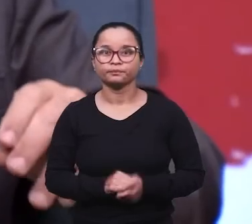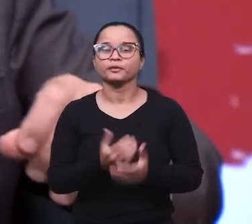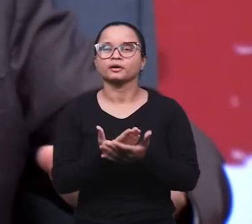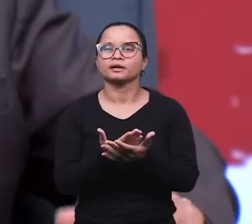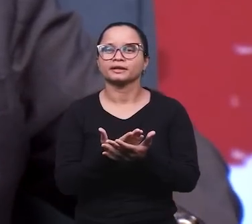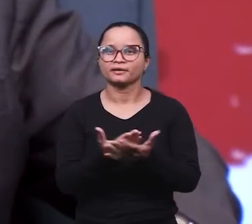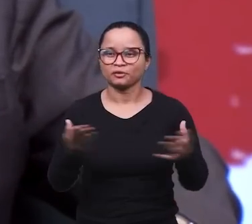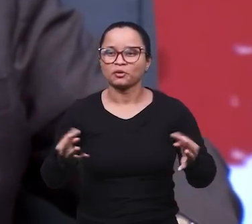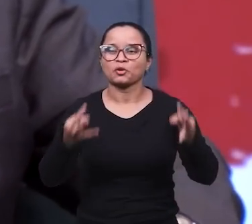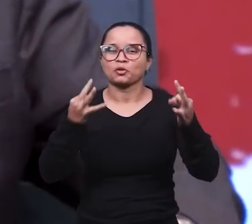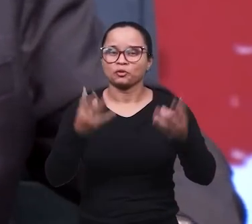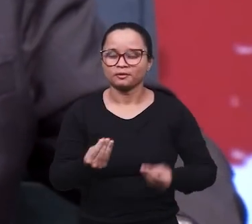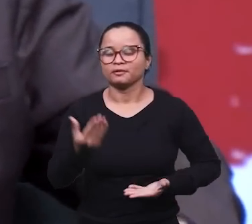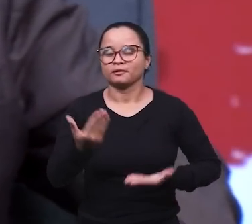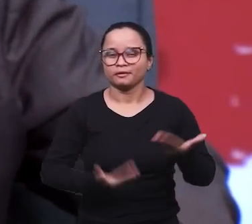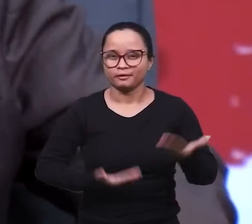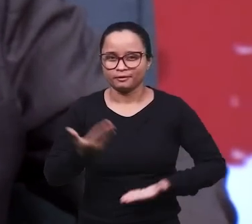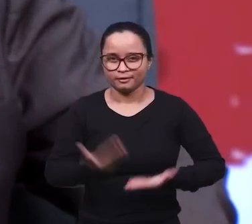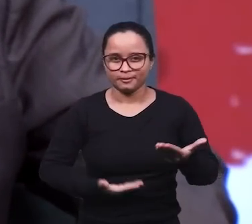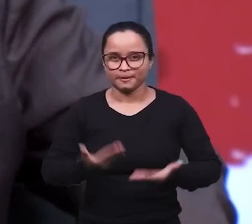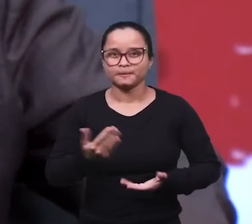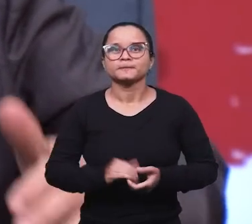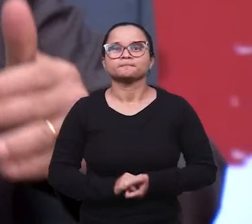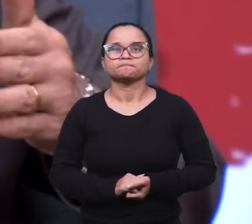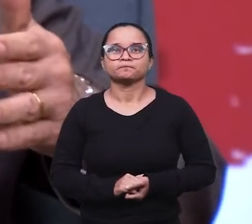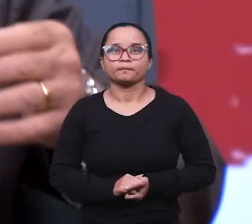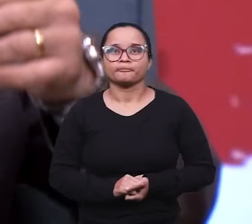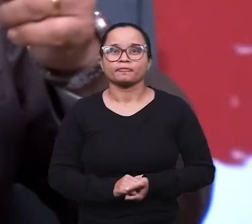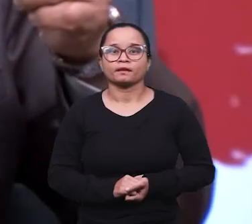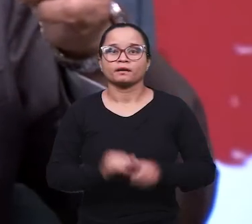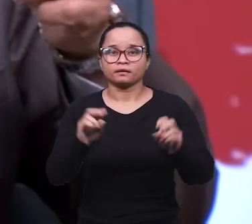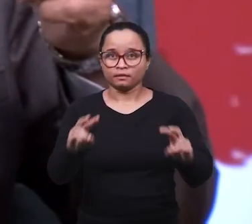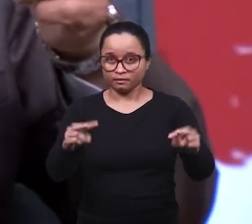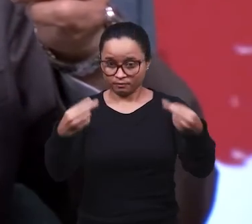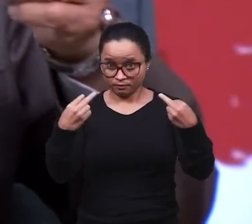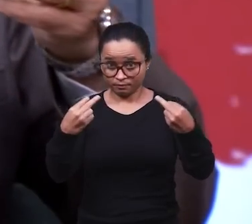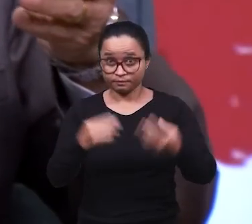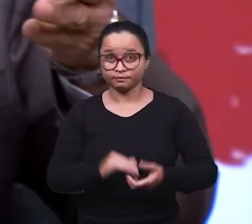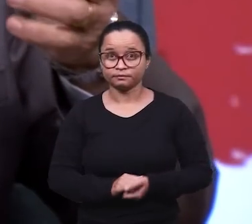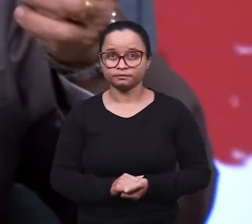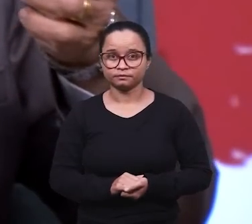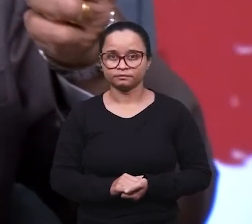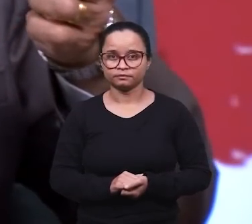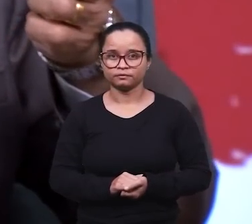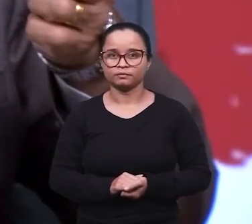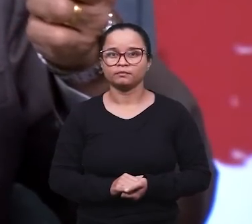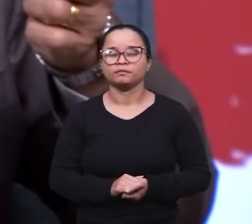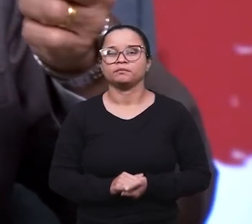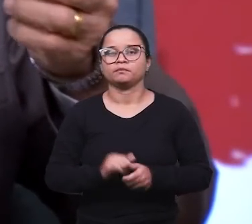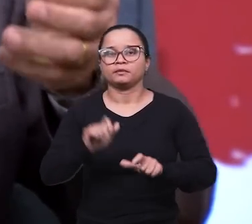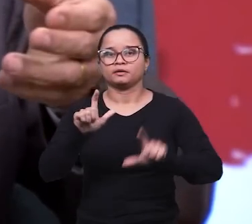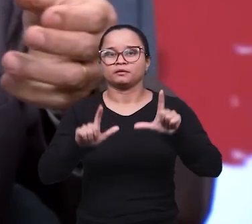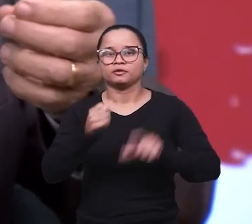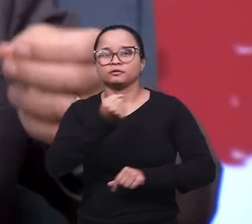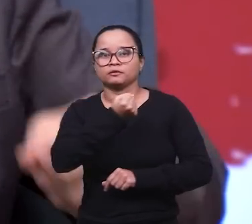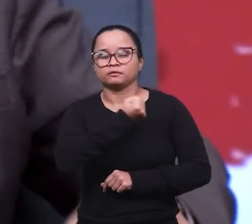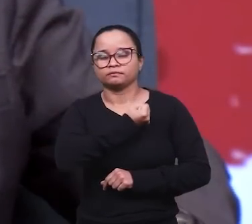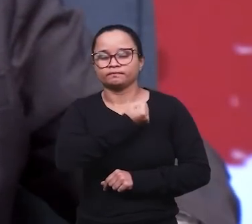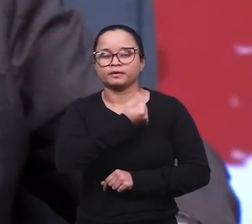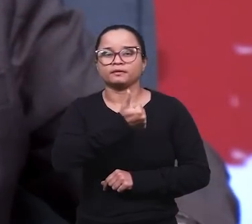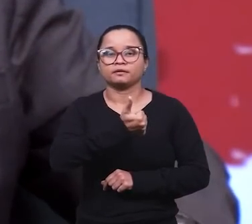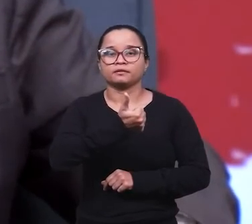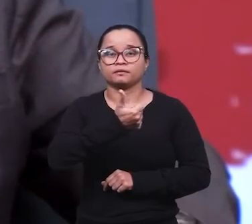Eu quero saudar a todos os nossos irmãos, aqueles que nos veem pelo canal 126, TV